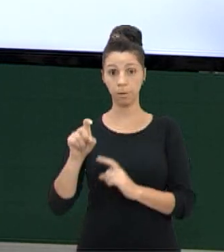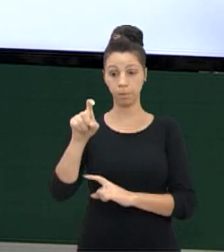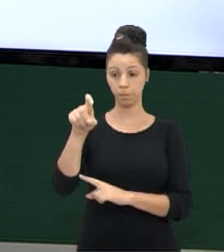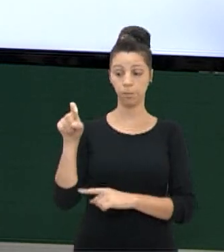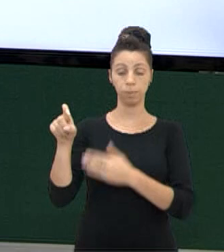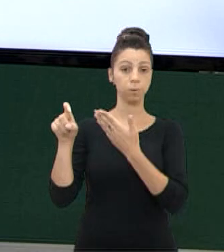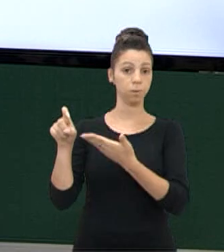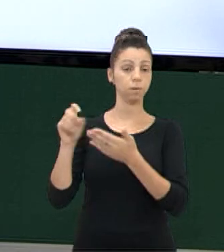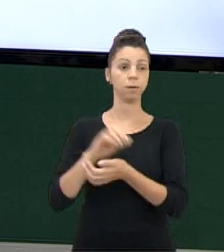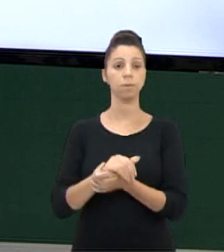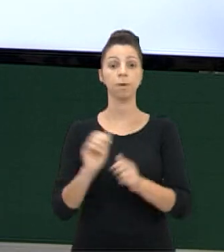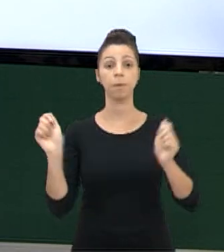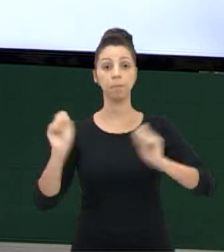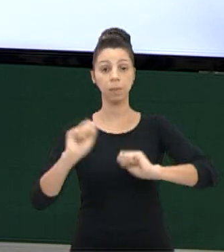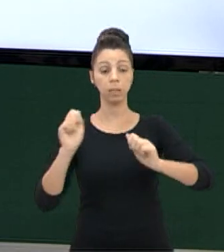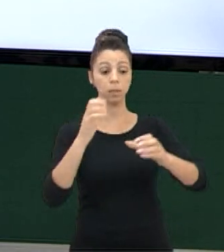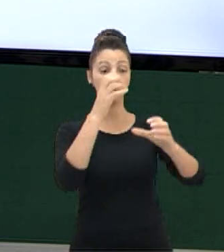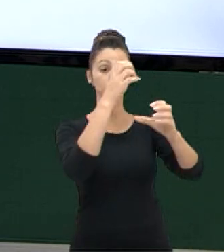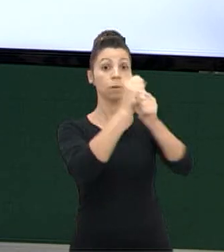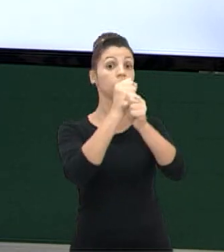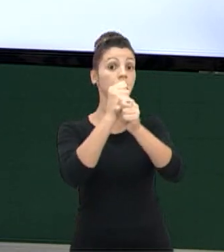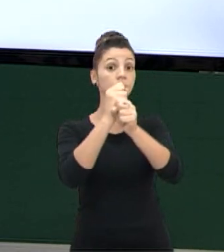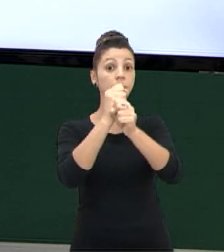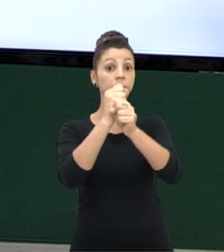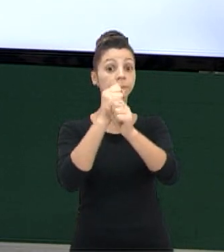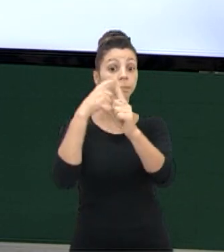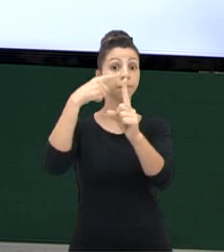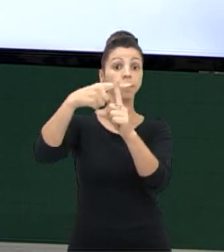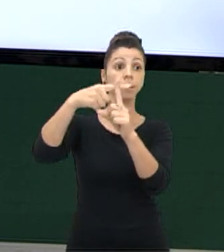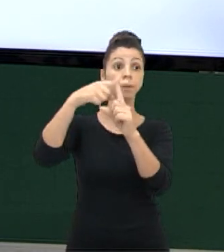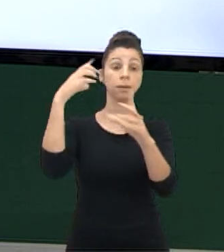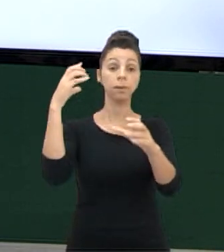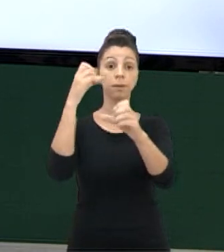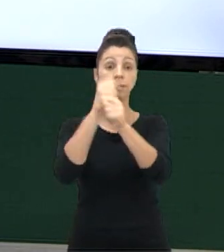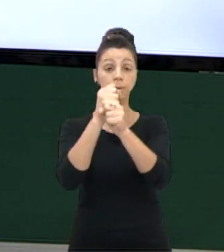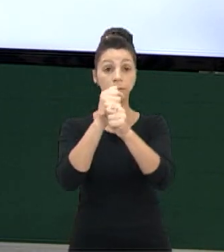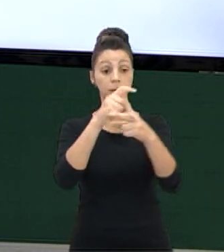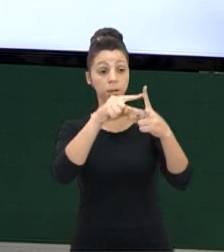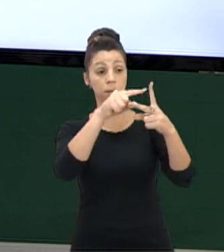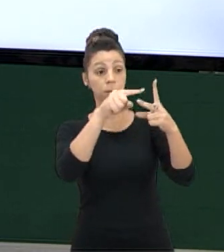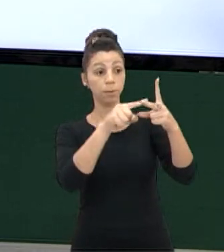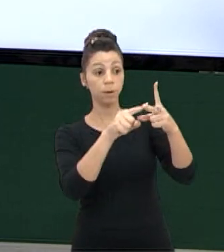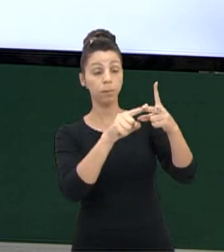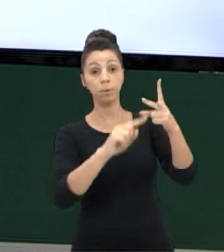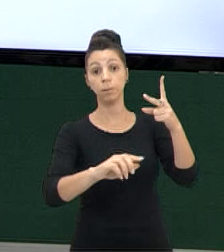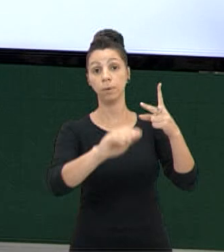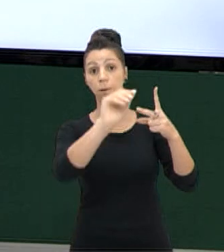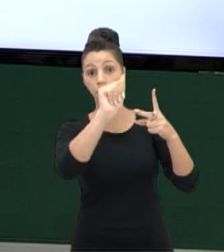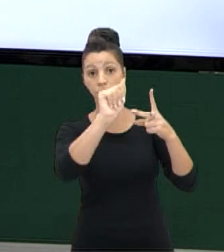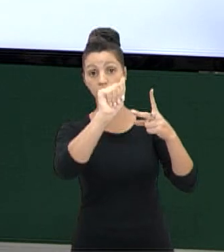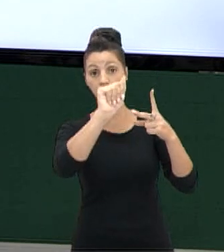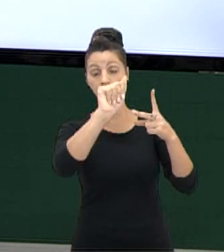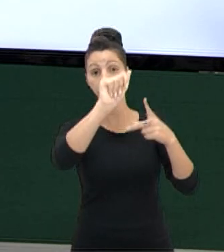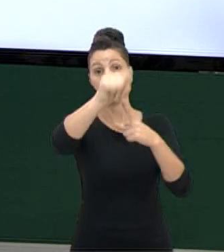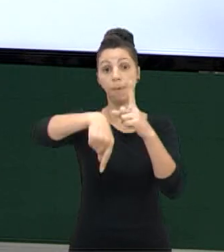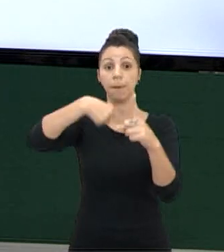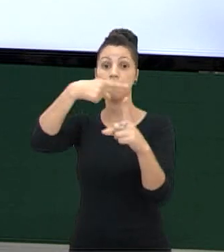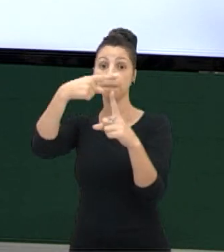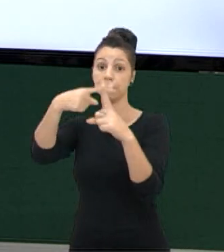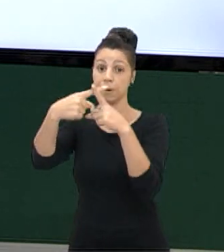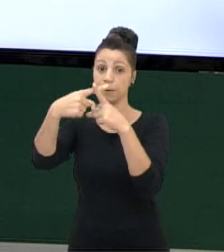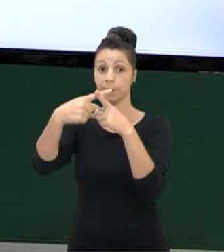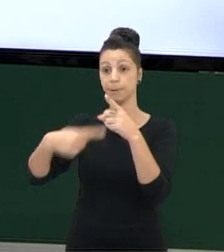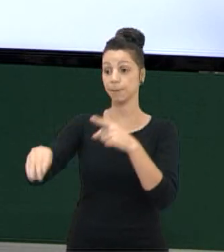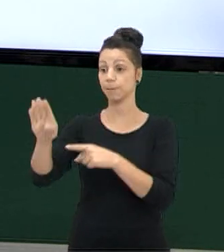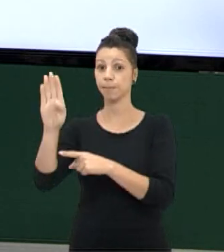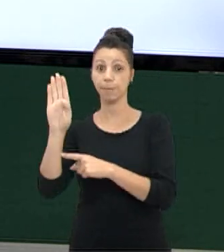você precisa somar, apenas isso, somar o ângulo A mais o ângulo B. E assim a gente tem,